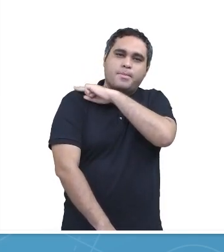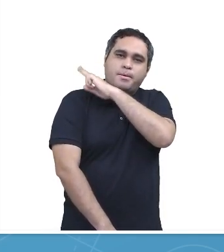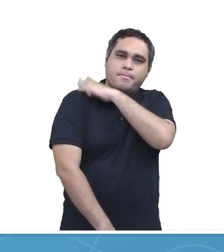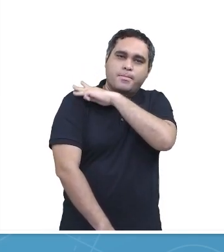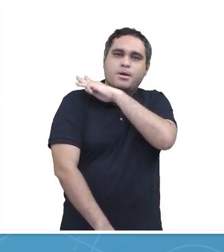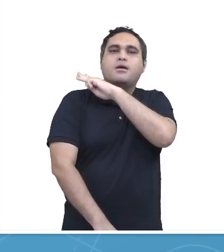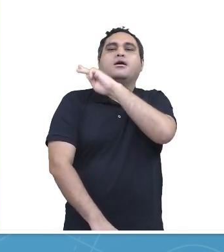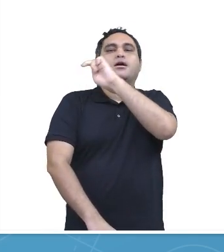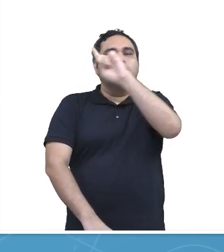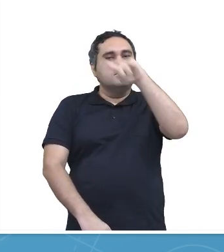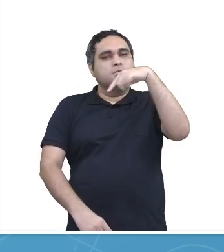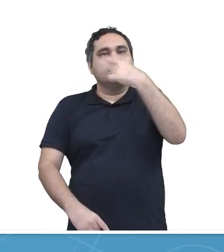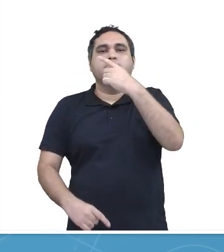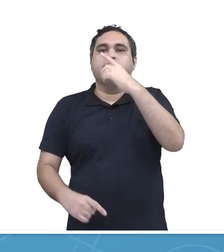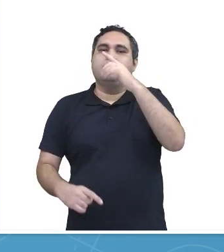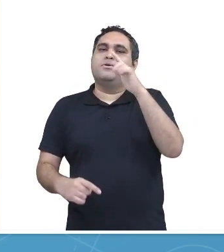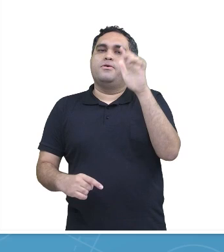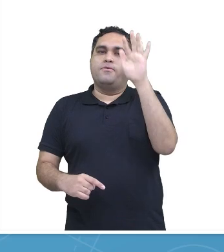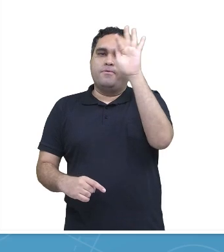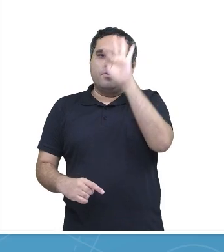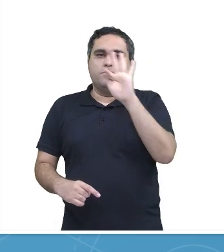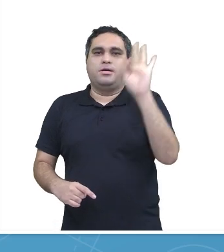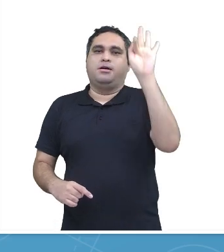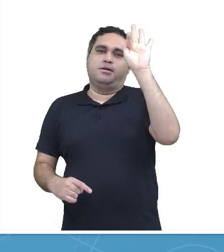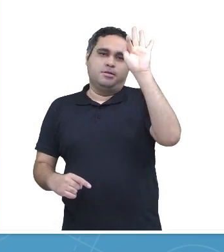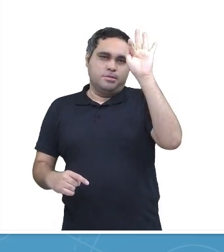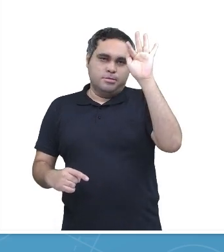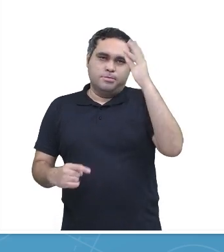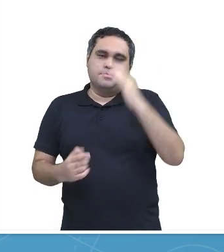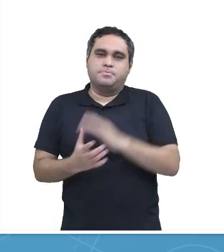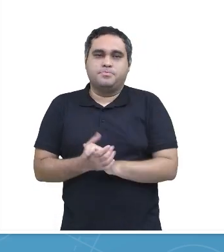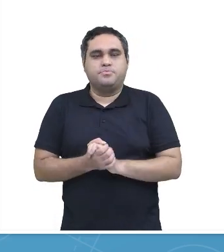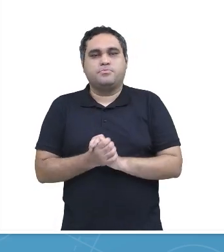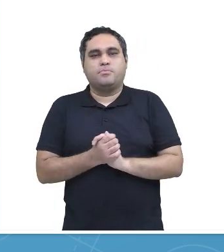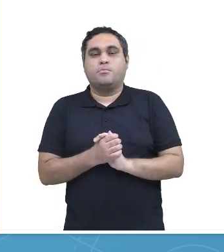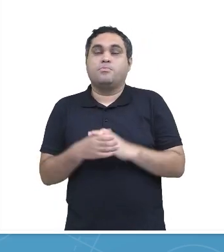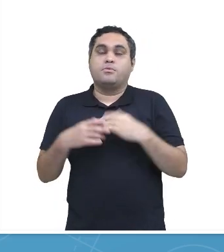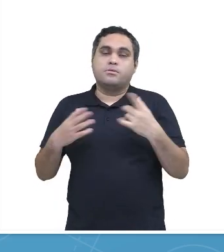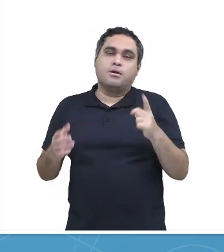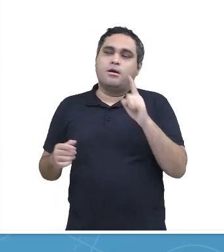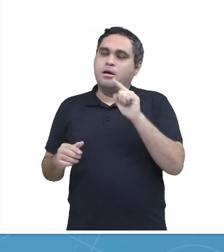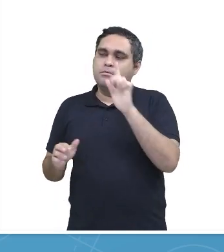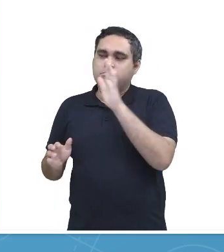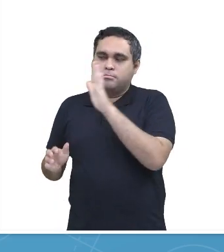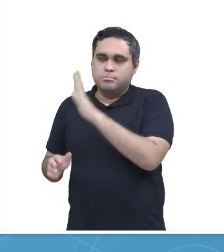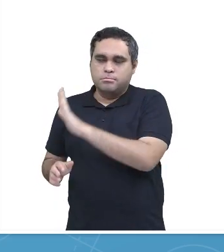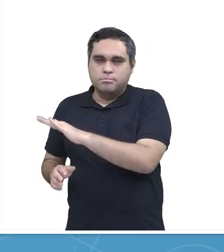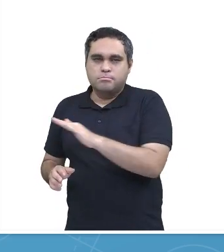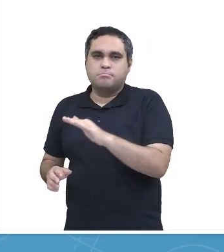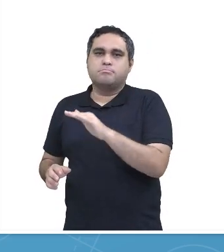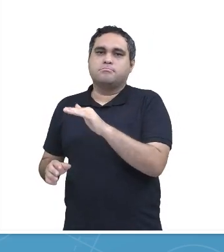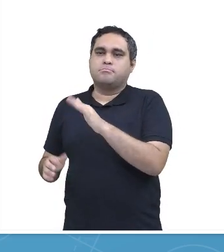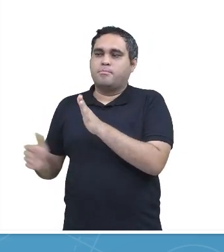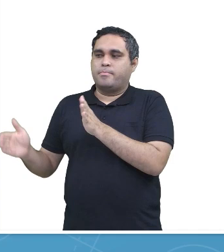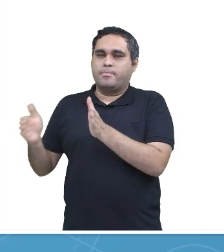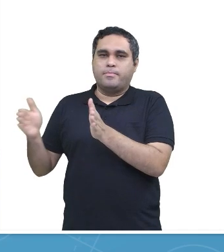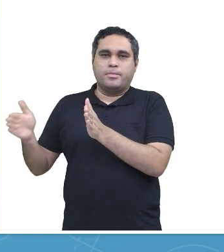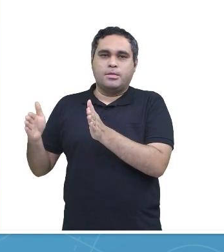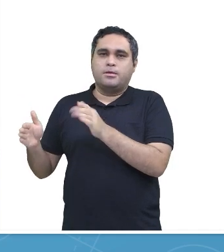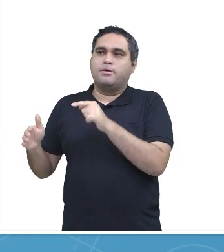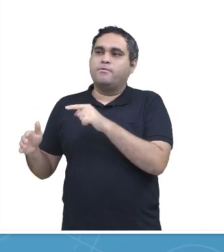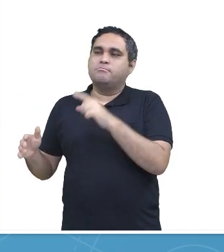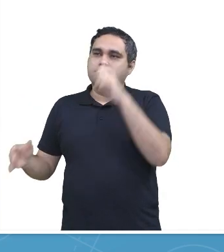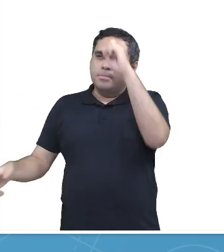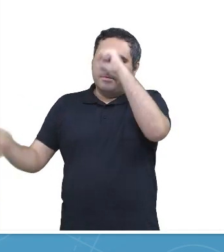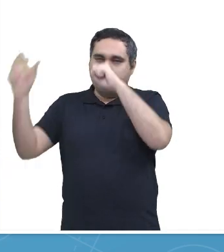superior, ok? Então é com a infância que a pessoa vai se desenvolvendo, vai conhecendo cada vez mais e